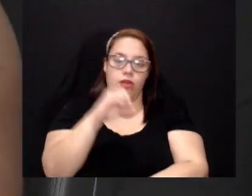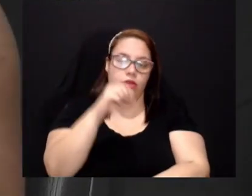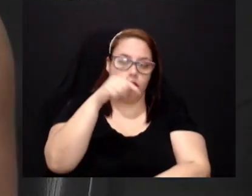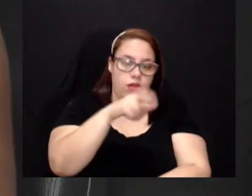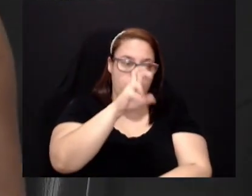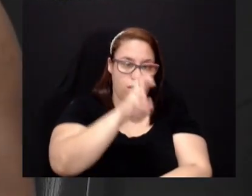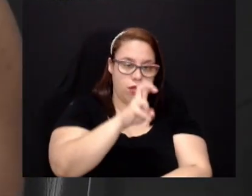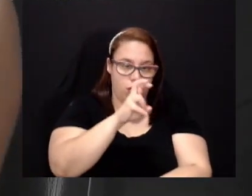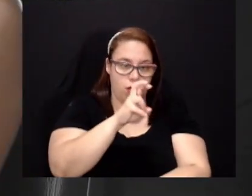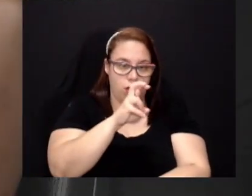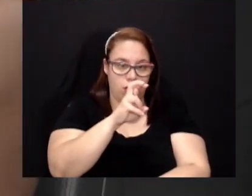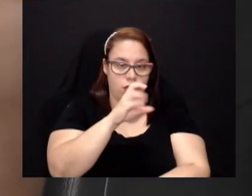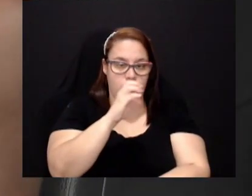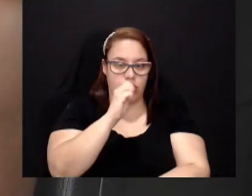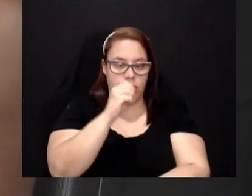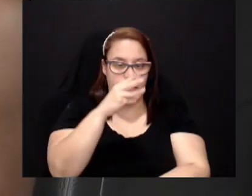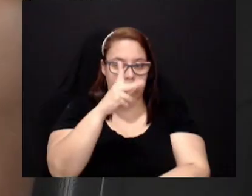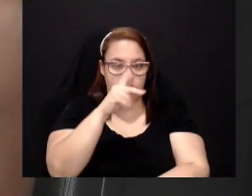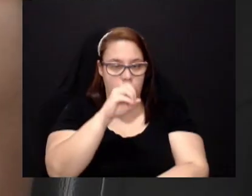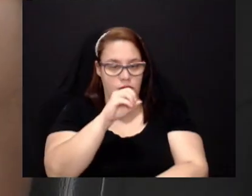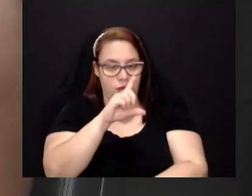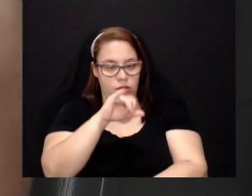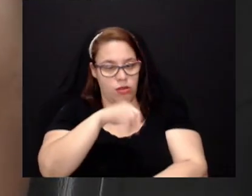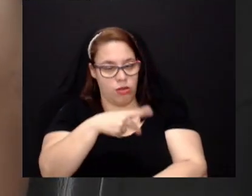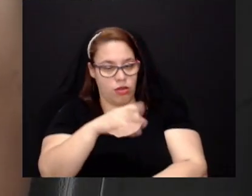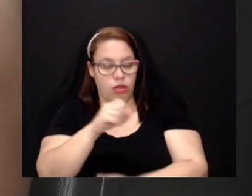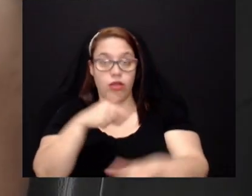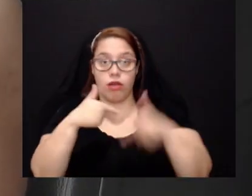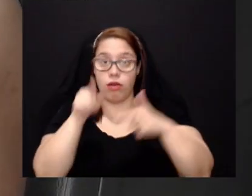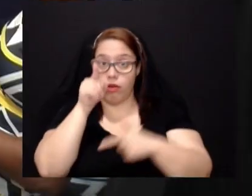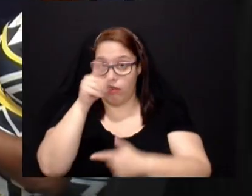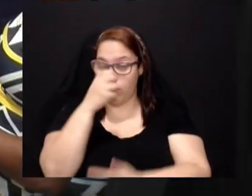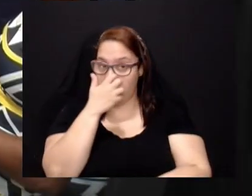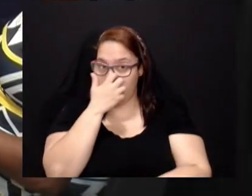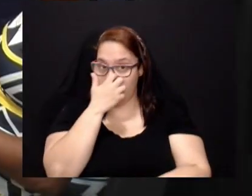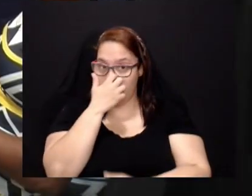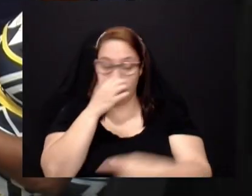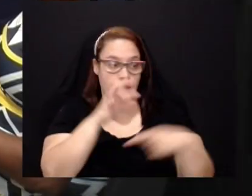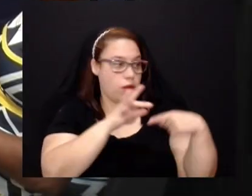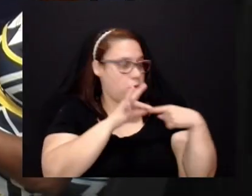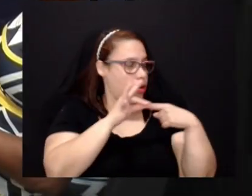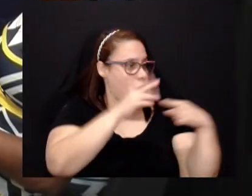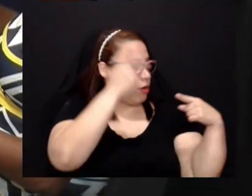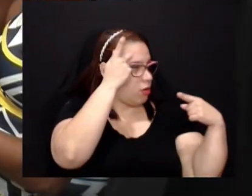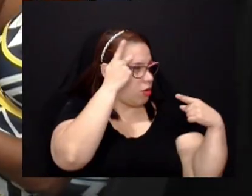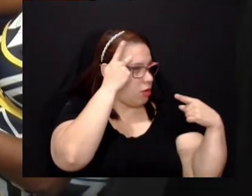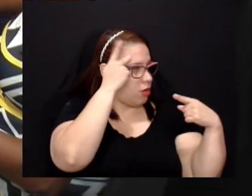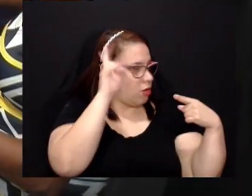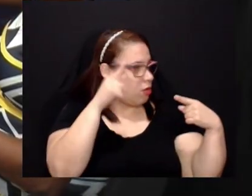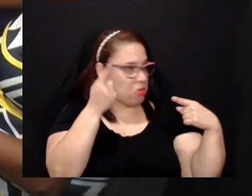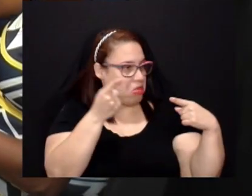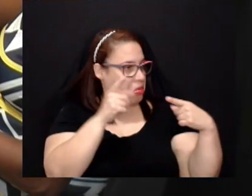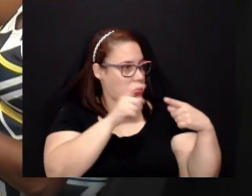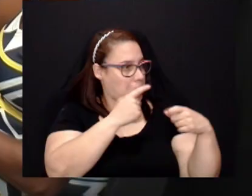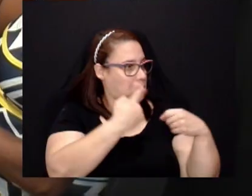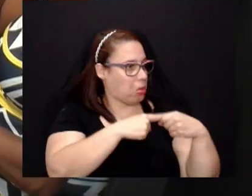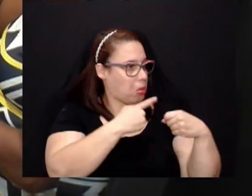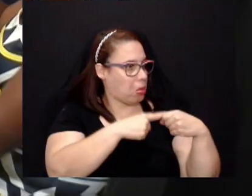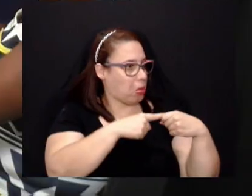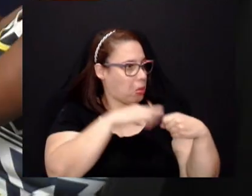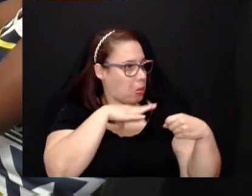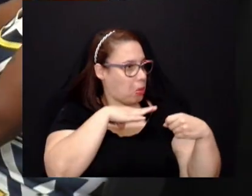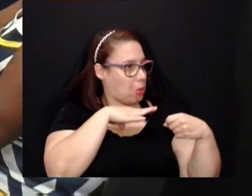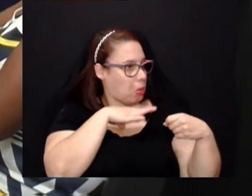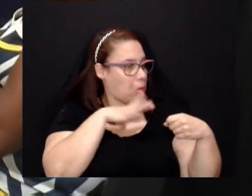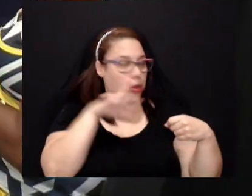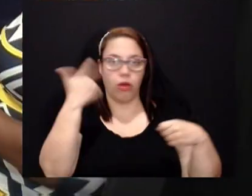Paulista, porque meus pais trabalhavam lá. Periferia de São Paulo ou lá é o outro município? Esse é o outro município, né? É o outro Grande São Paulo.